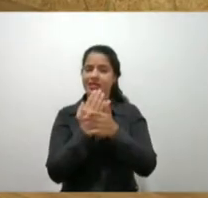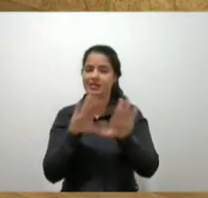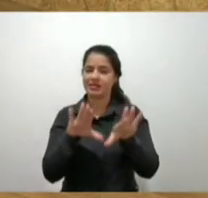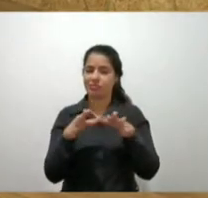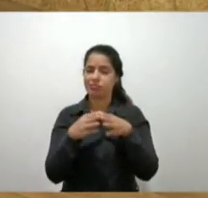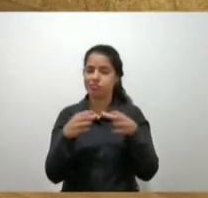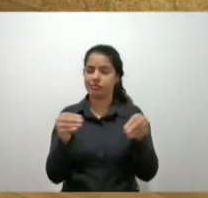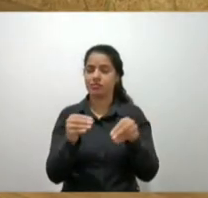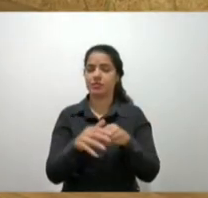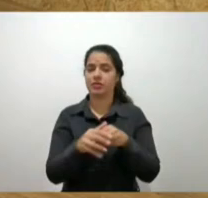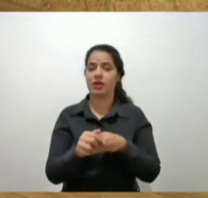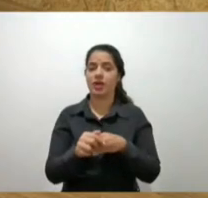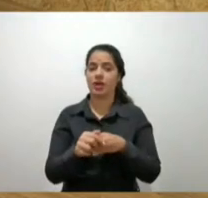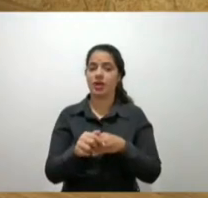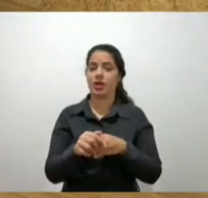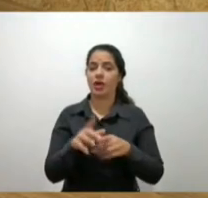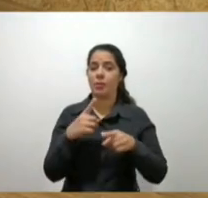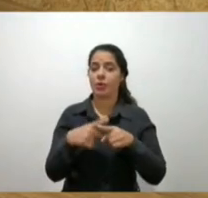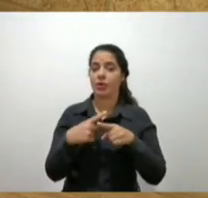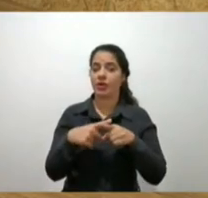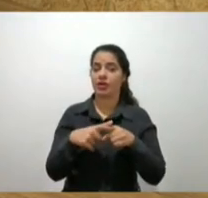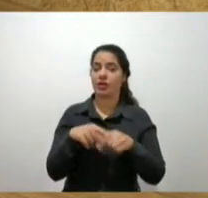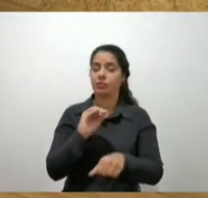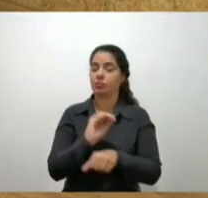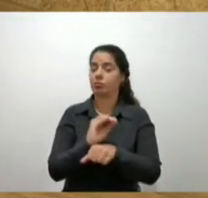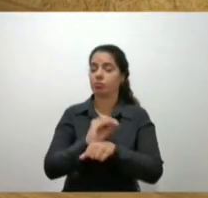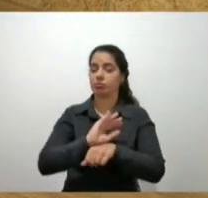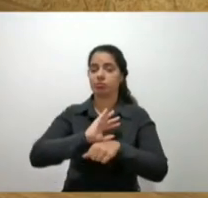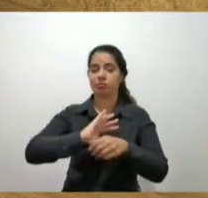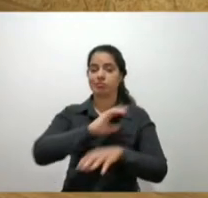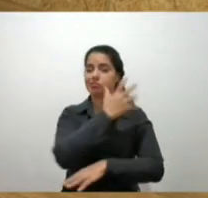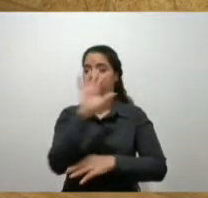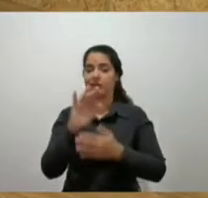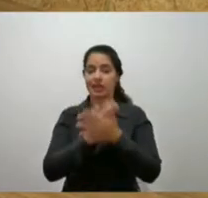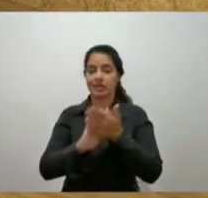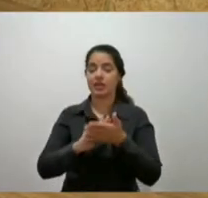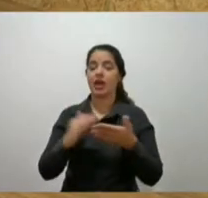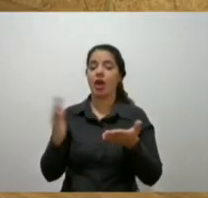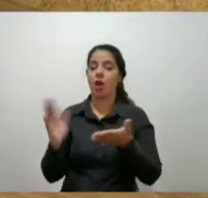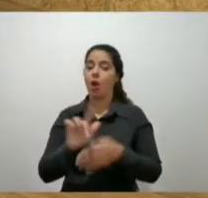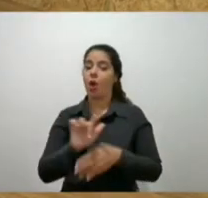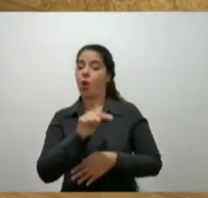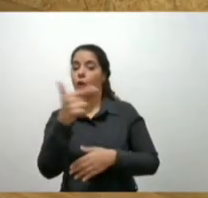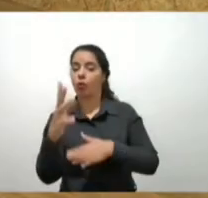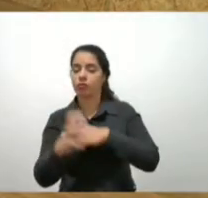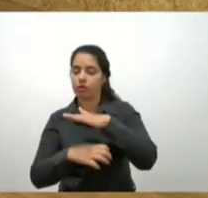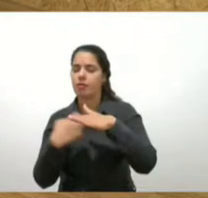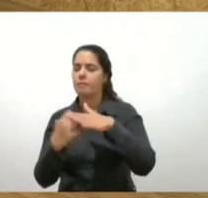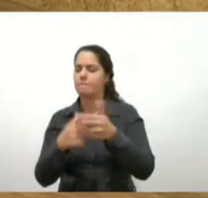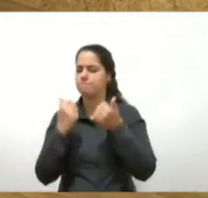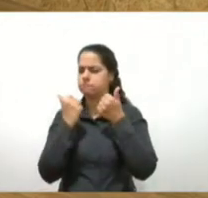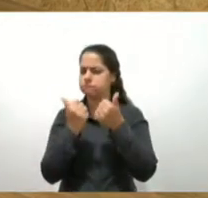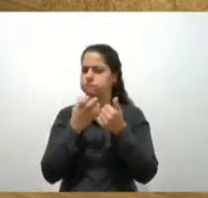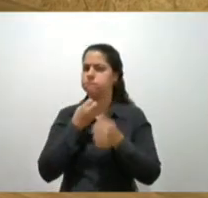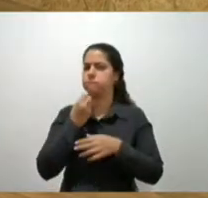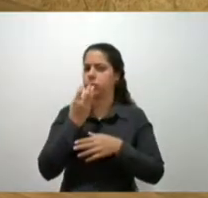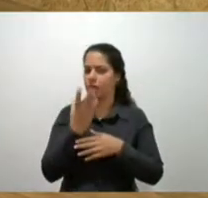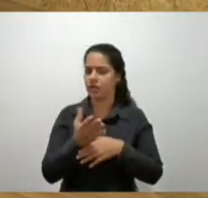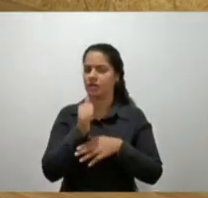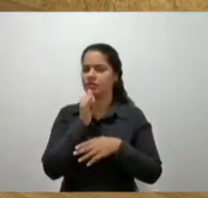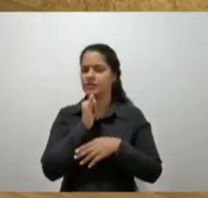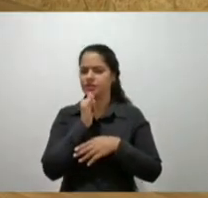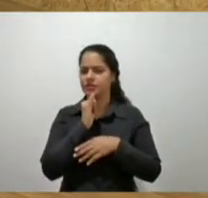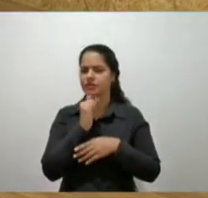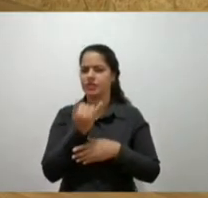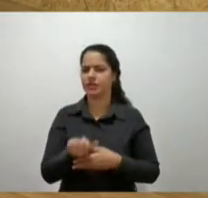bem, muito prósperos, porque estão do lado certo da história, estão participando disso. Então, um exemplo do Brasil, só para terminar,